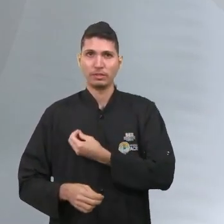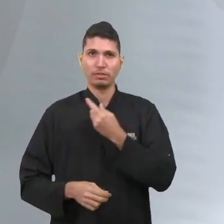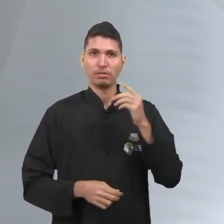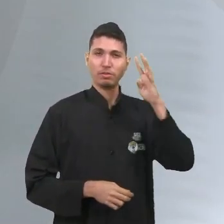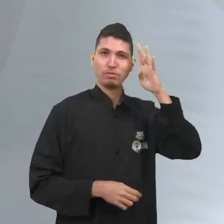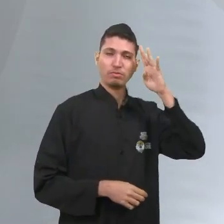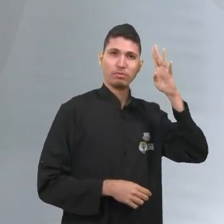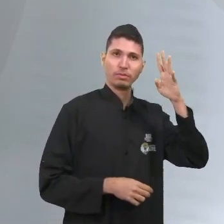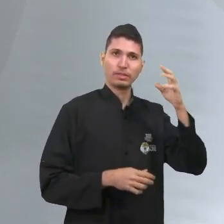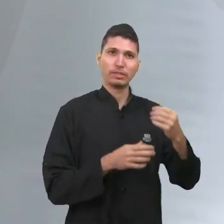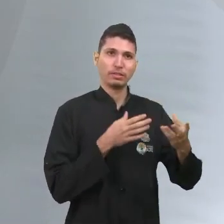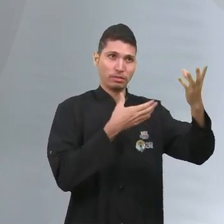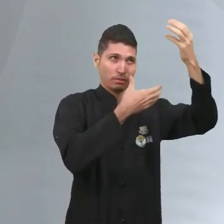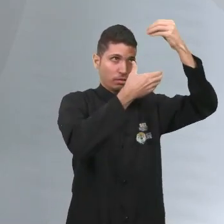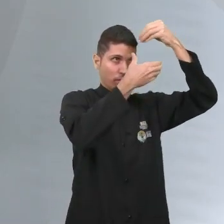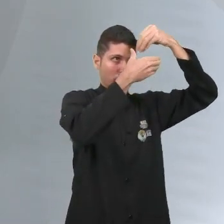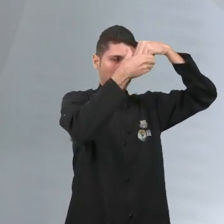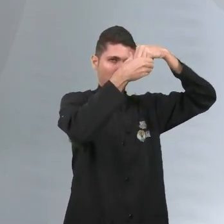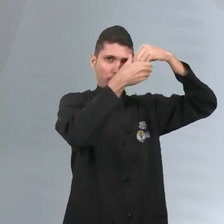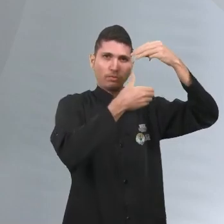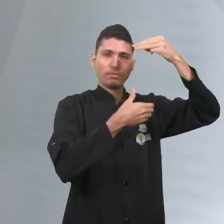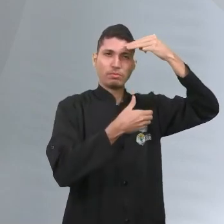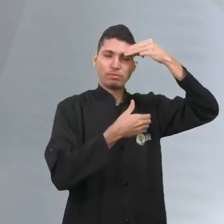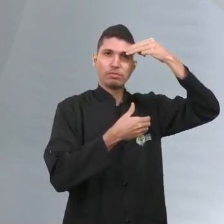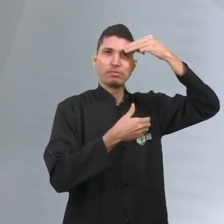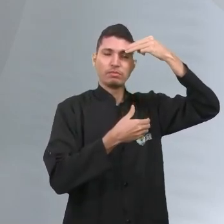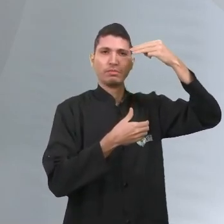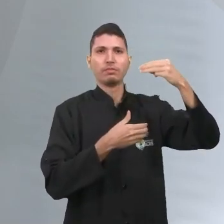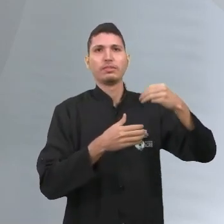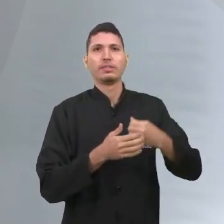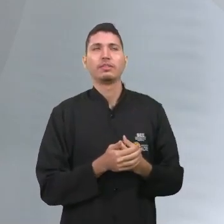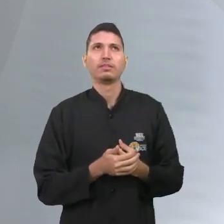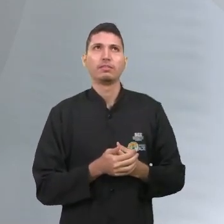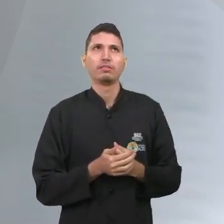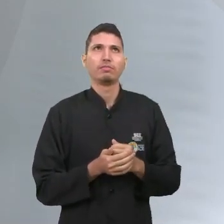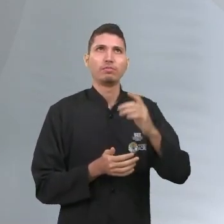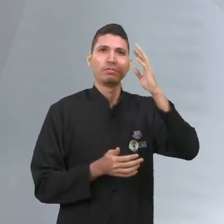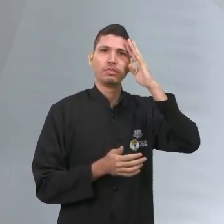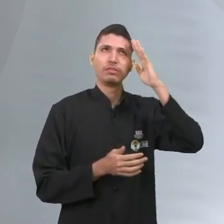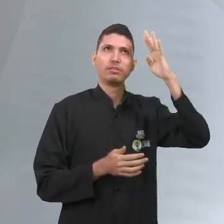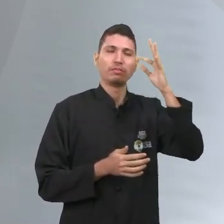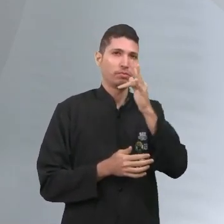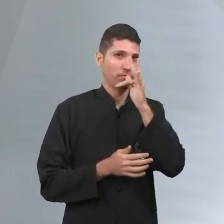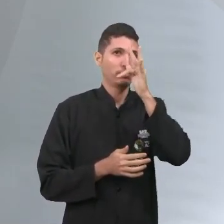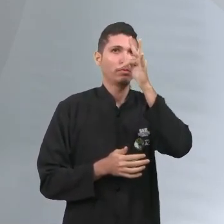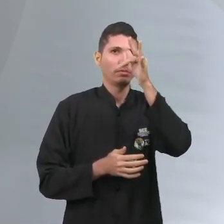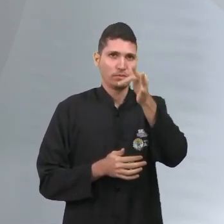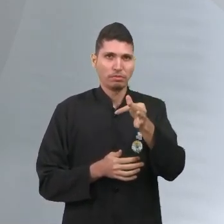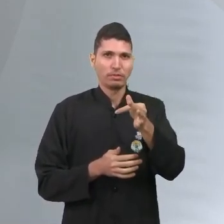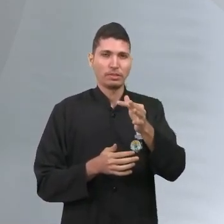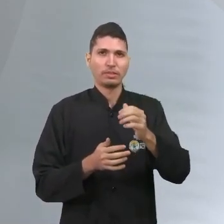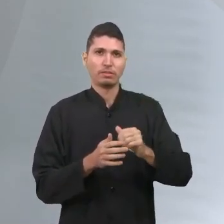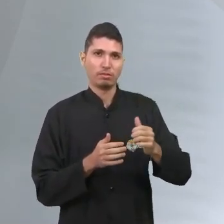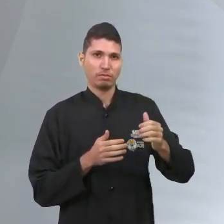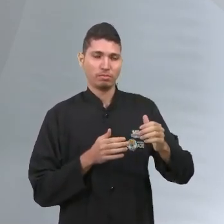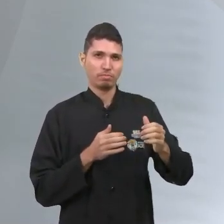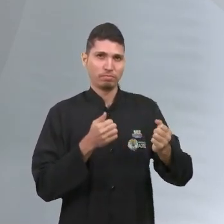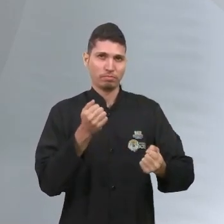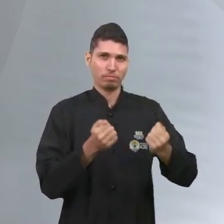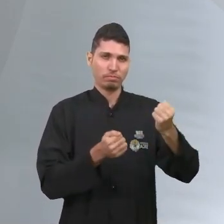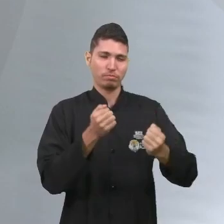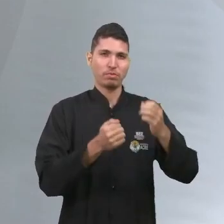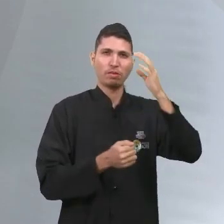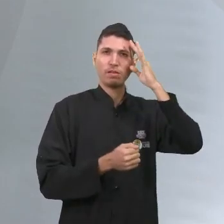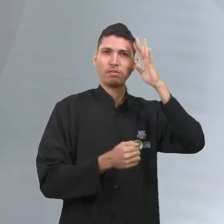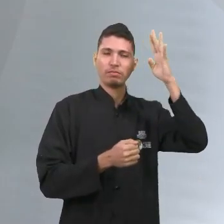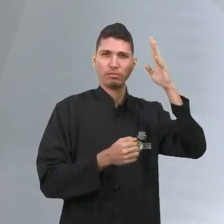na nossa mente. Então é aquilo que idealizamos, é aquilo que você sonha em ser um dia, é o carro que você sonha em